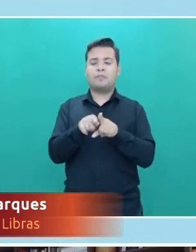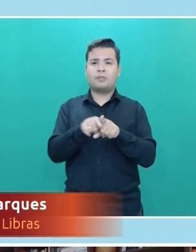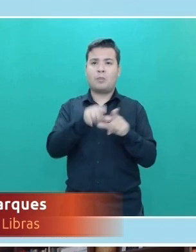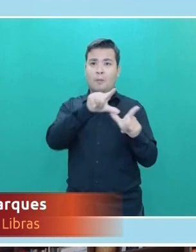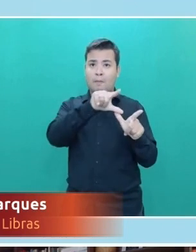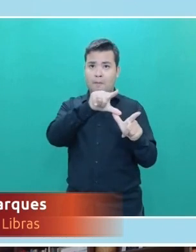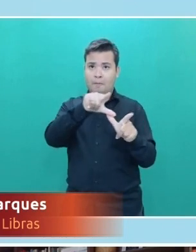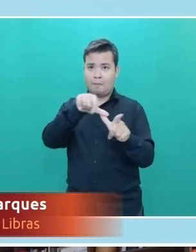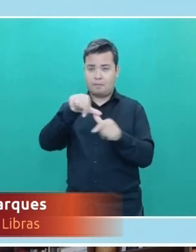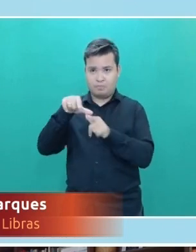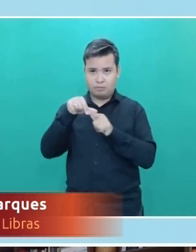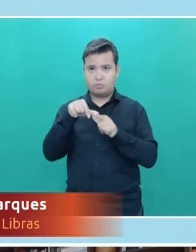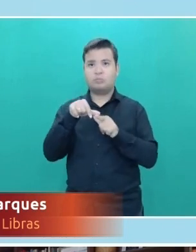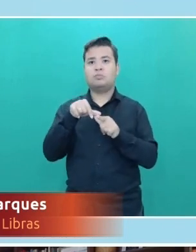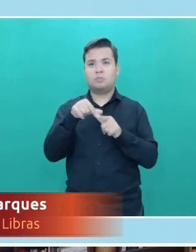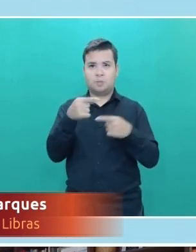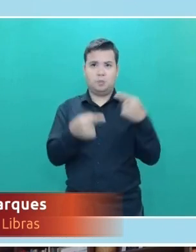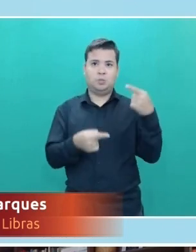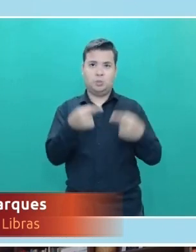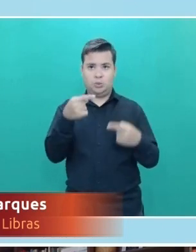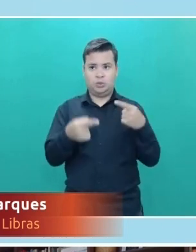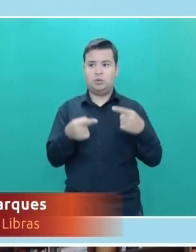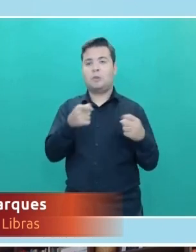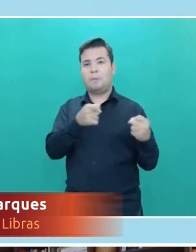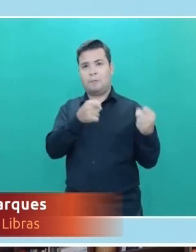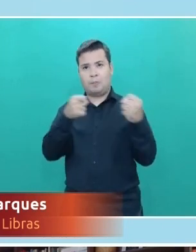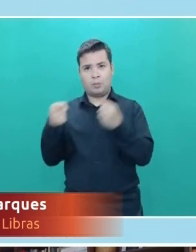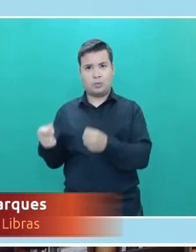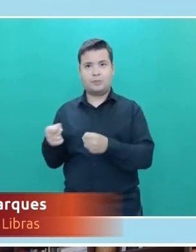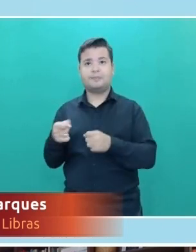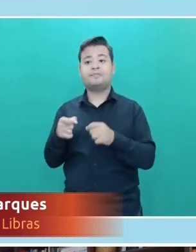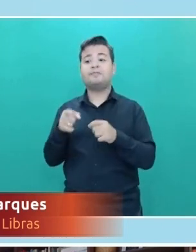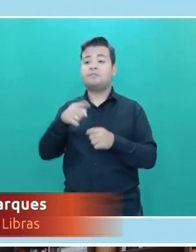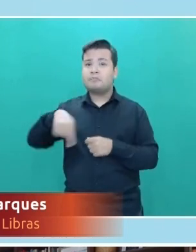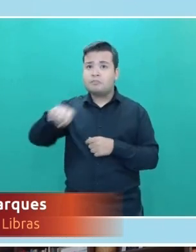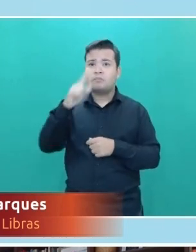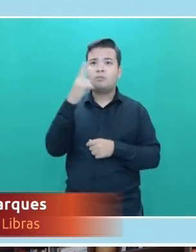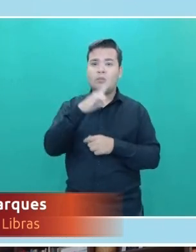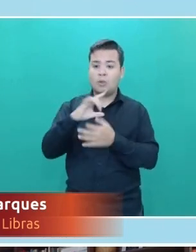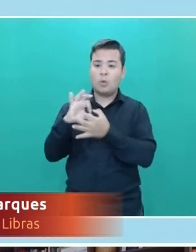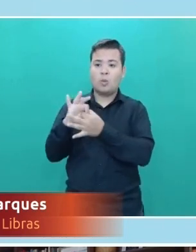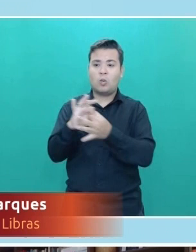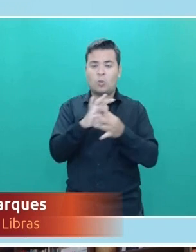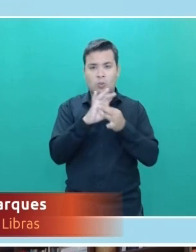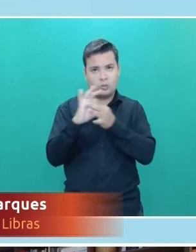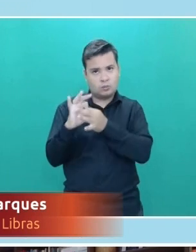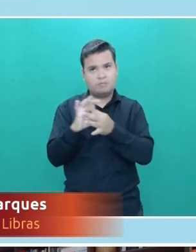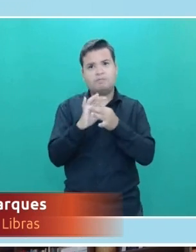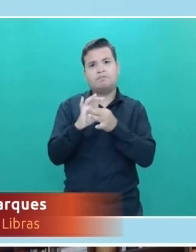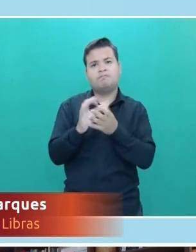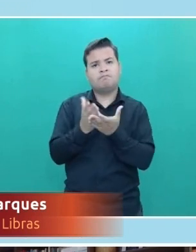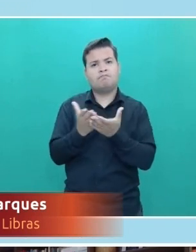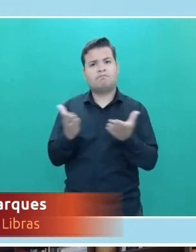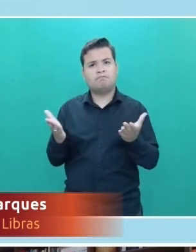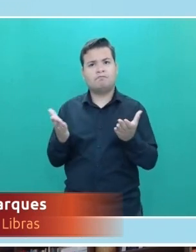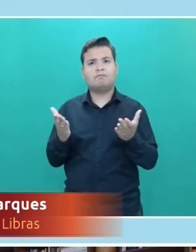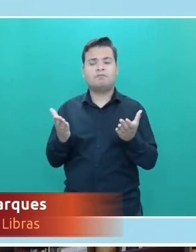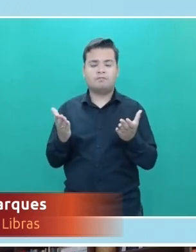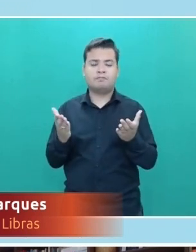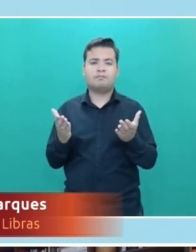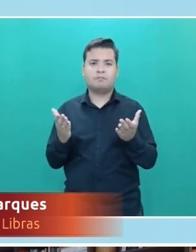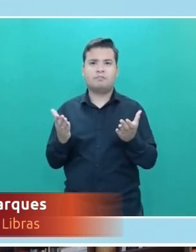geopolítico e uma unificação deles em torno de